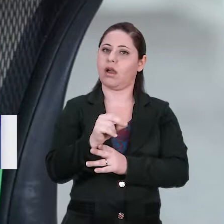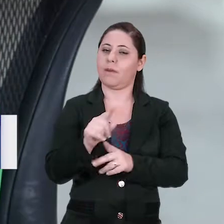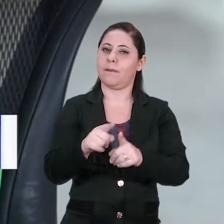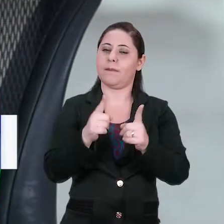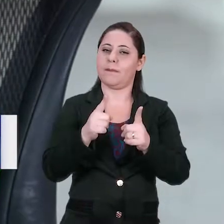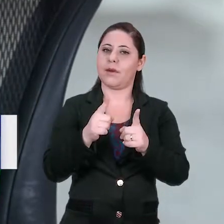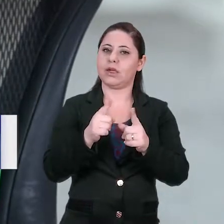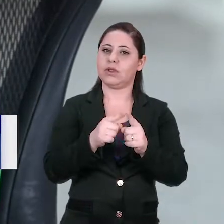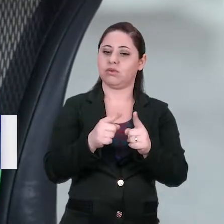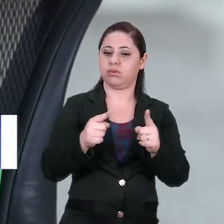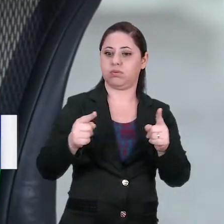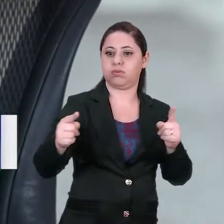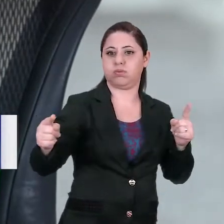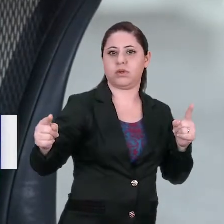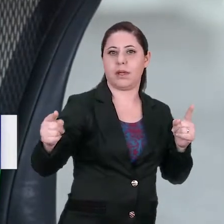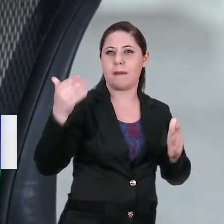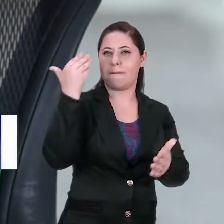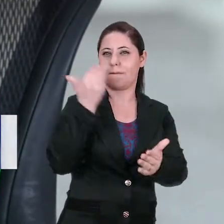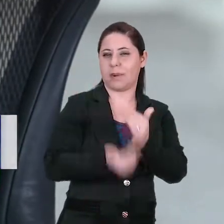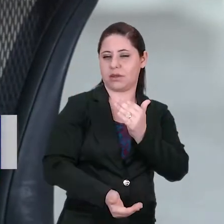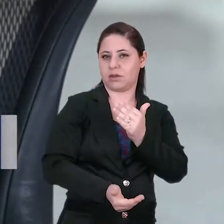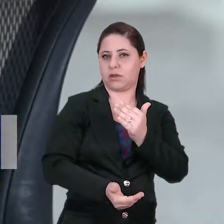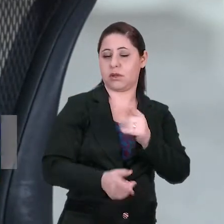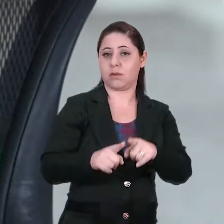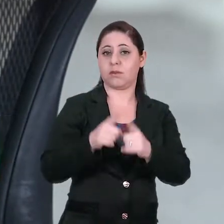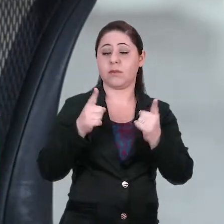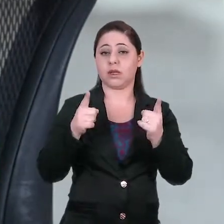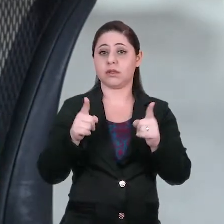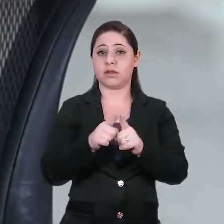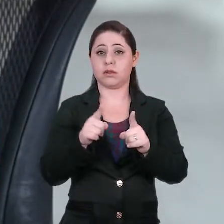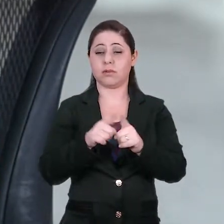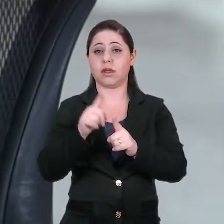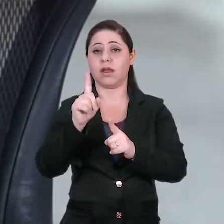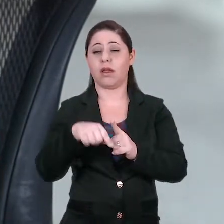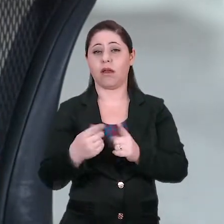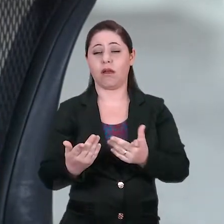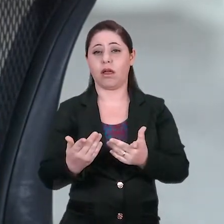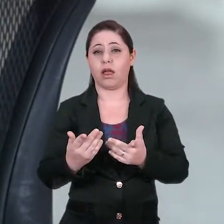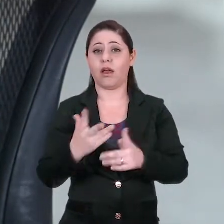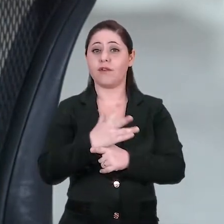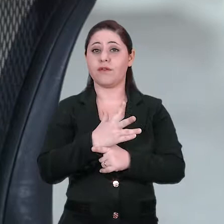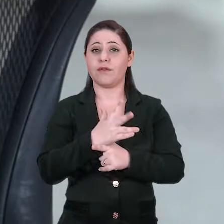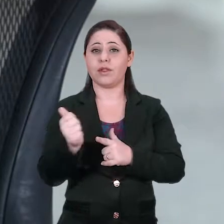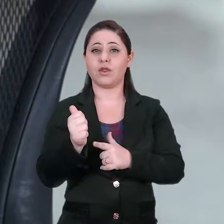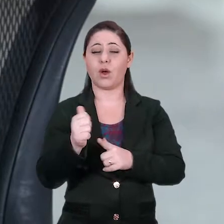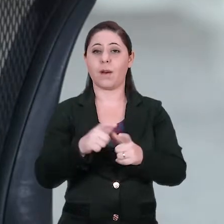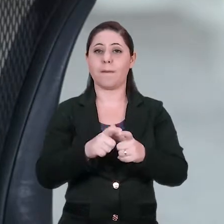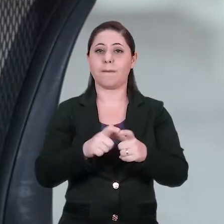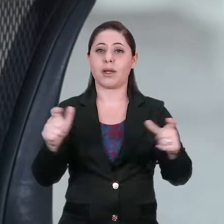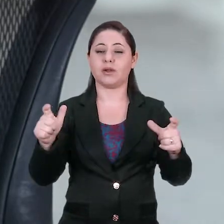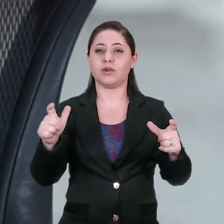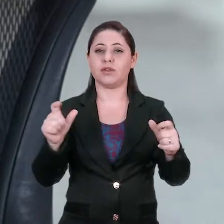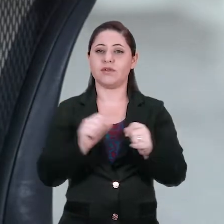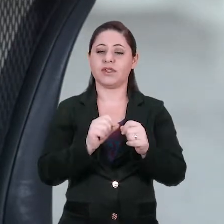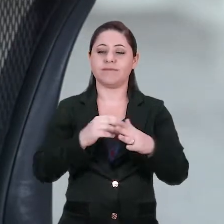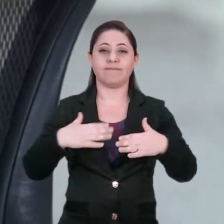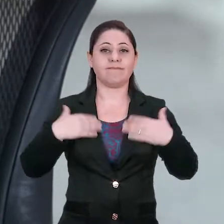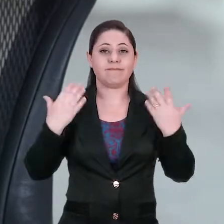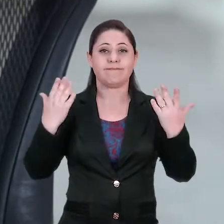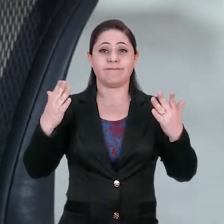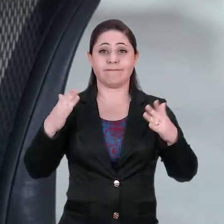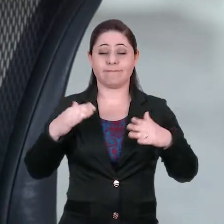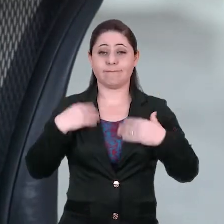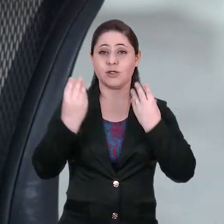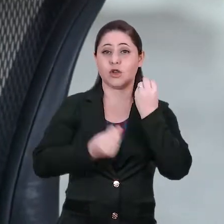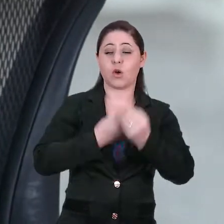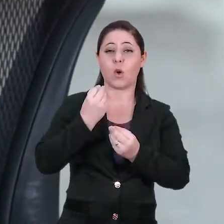não tão longo que se perdesse. Mas essa foi, acho que, grande vitória, é algo que me alegrou muito. Assim